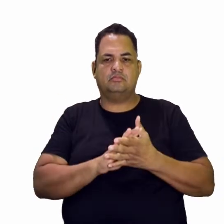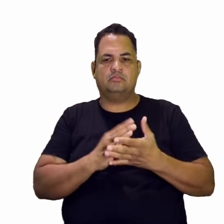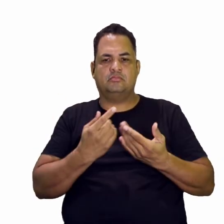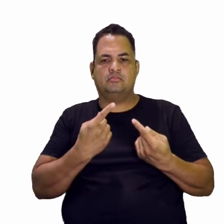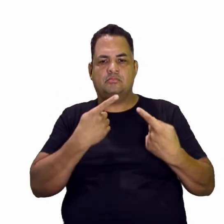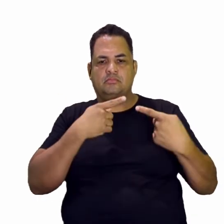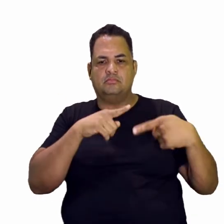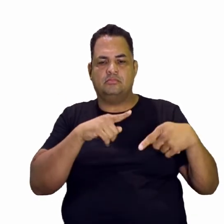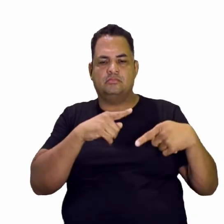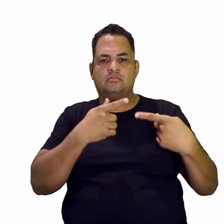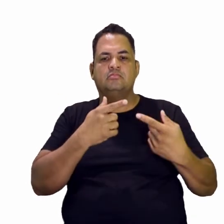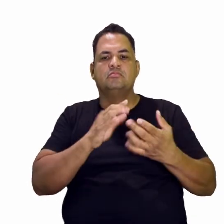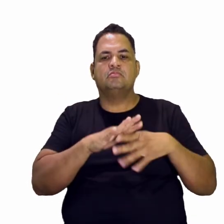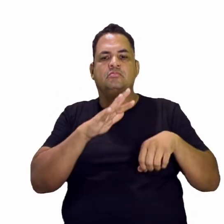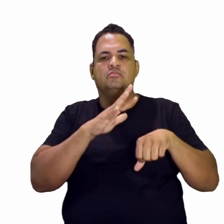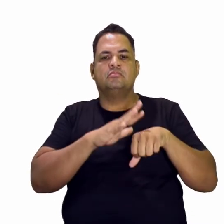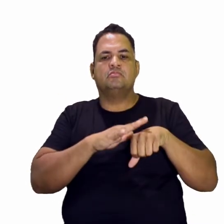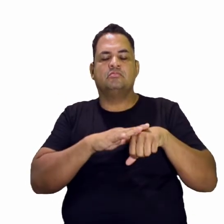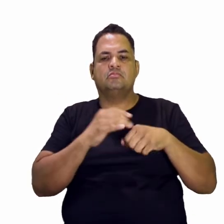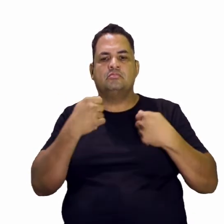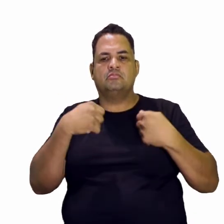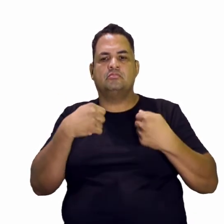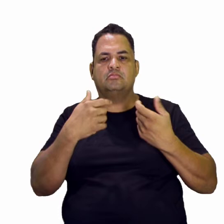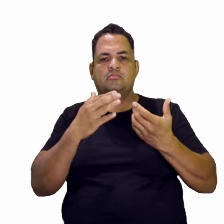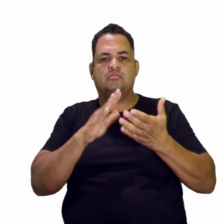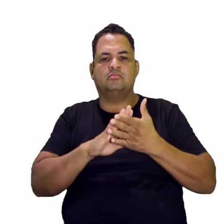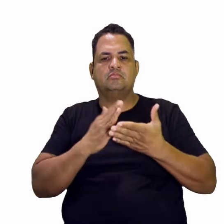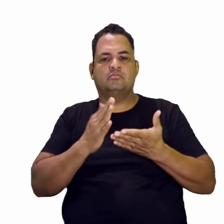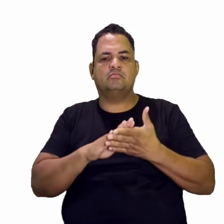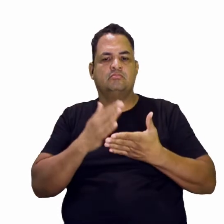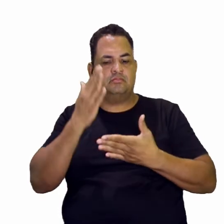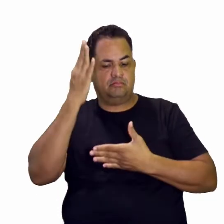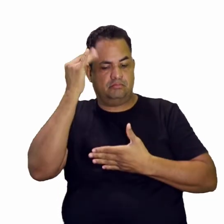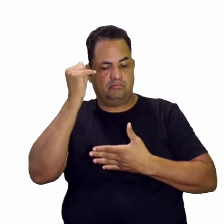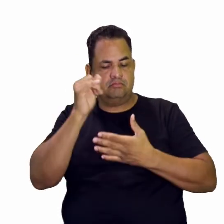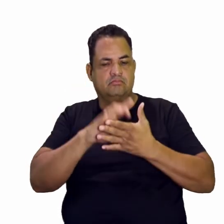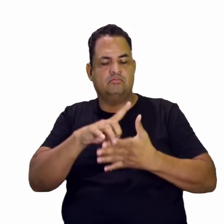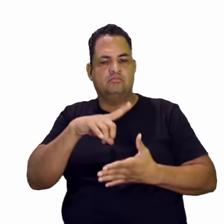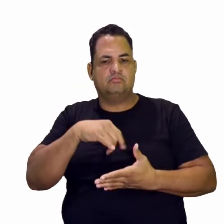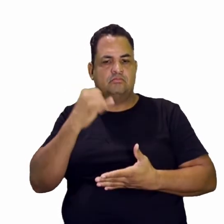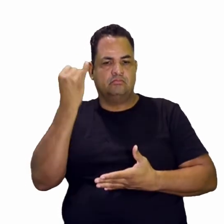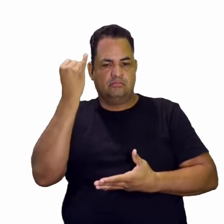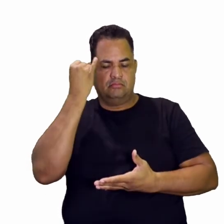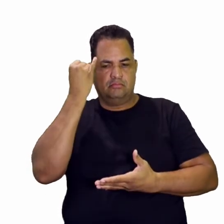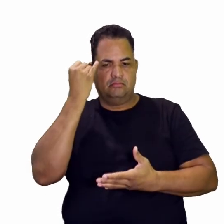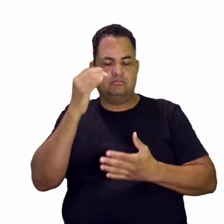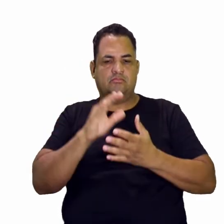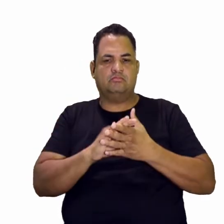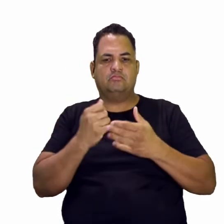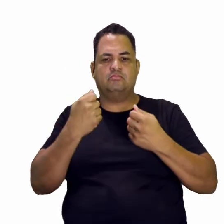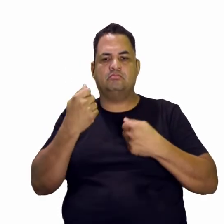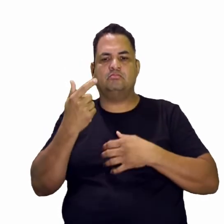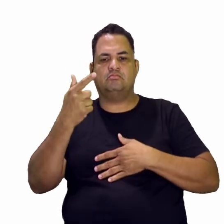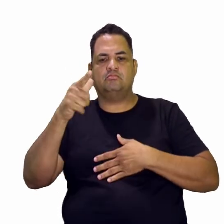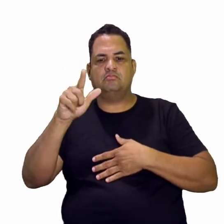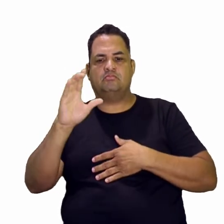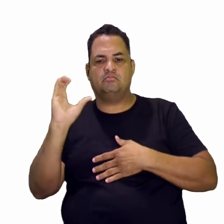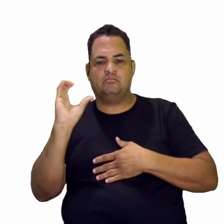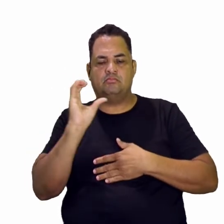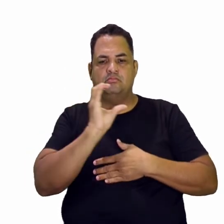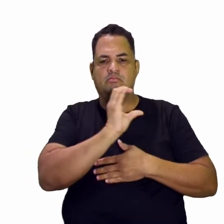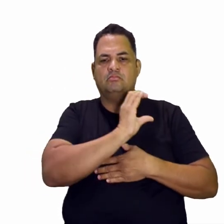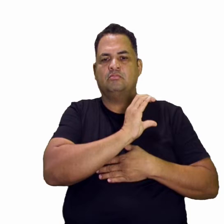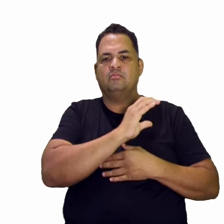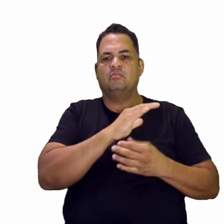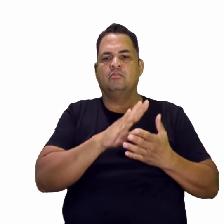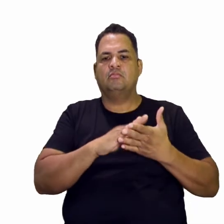combater um inimigo, a gente precisa estudar muito bem e ter o máximo de informações, né? Para que a gente consiga